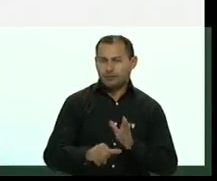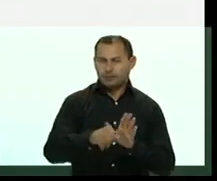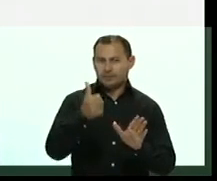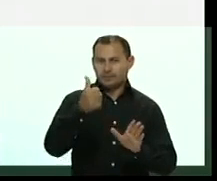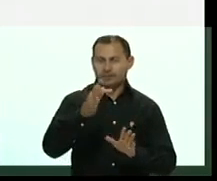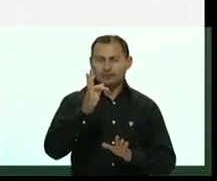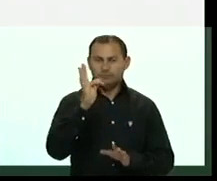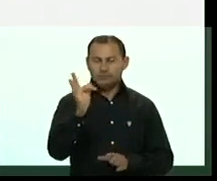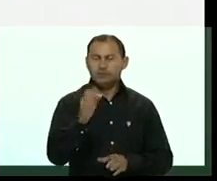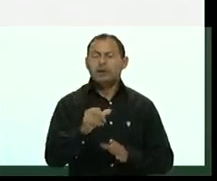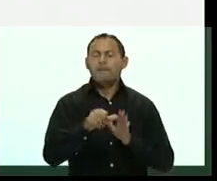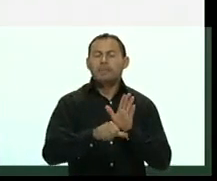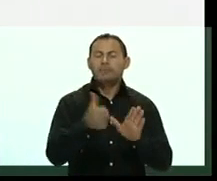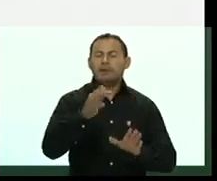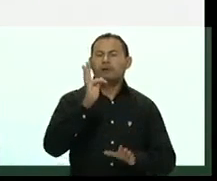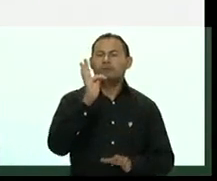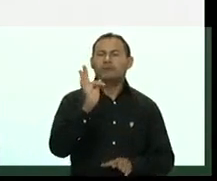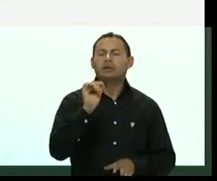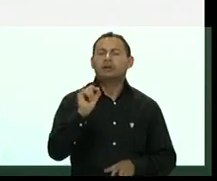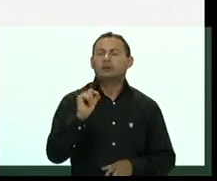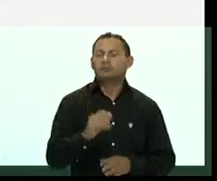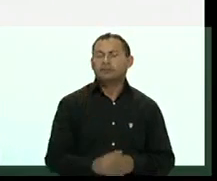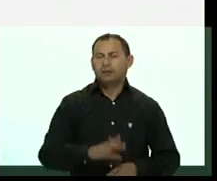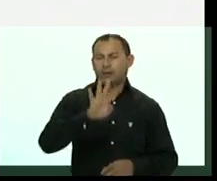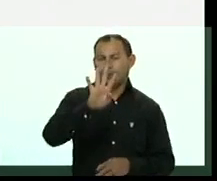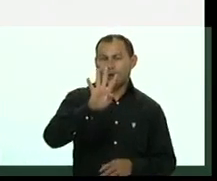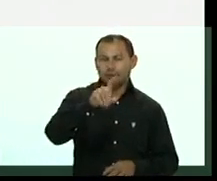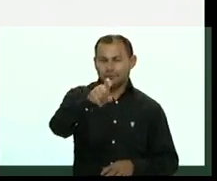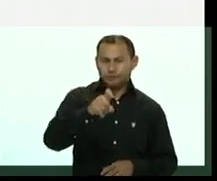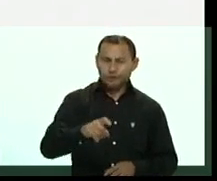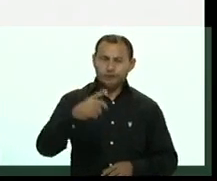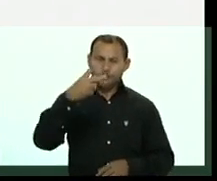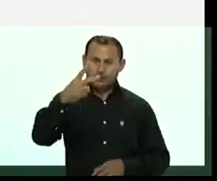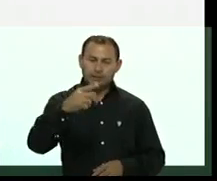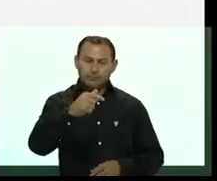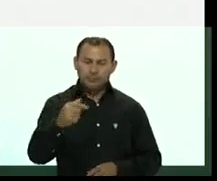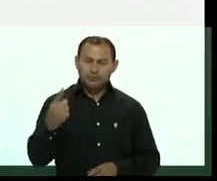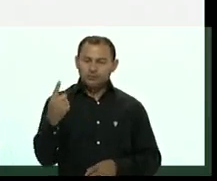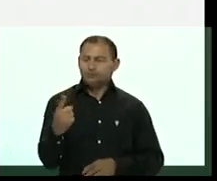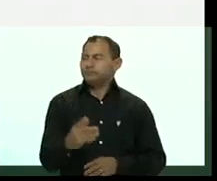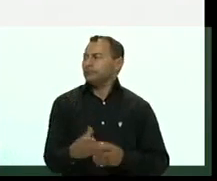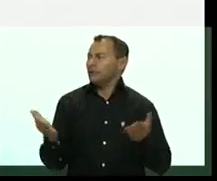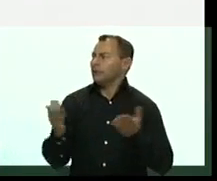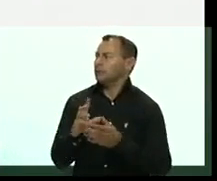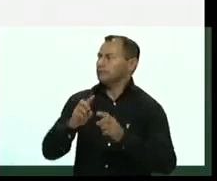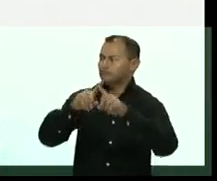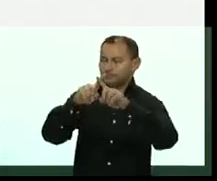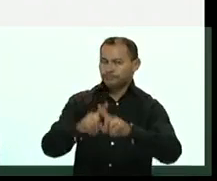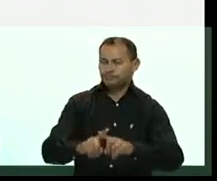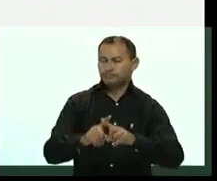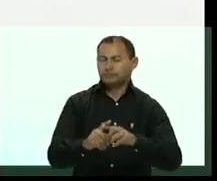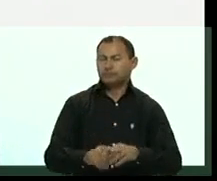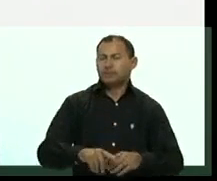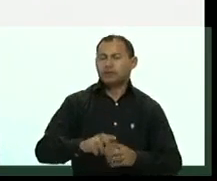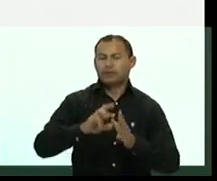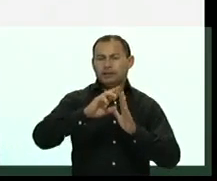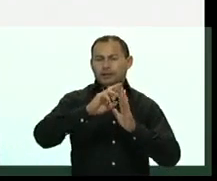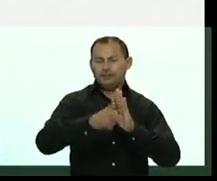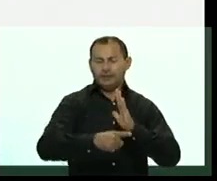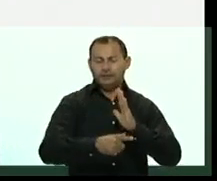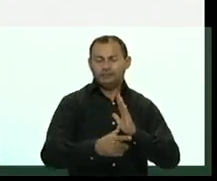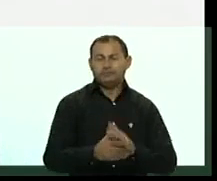primeira função, quem é a minha primeira função? 4x² menos 1. Agora, nós vamos ter que multiplicar pela